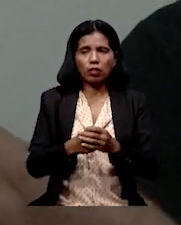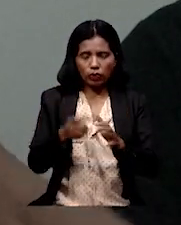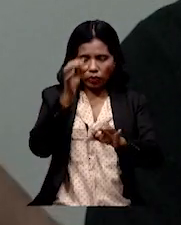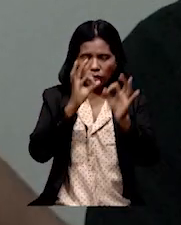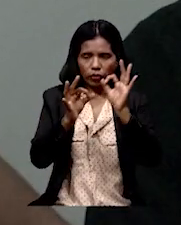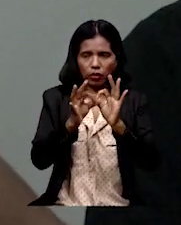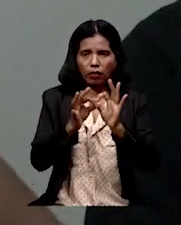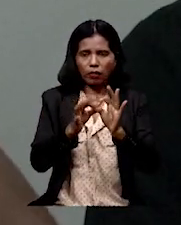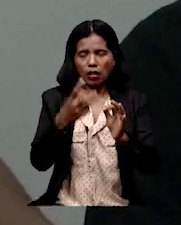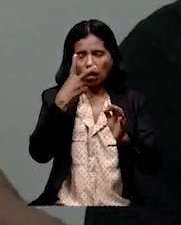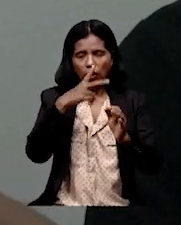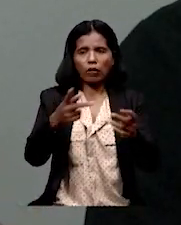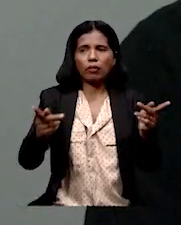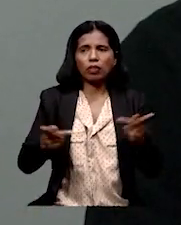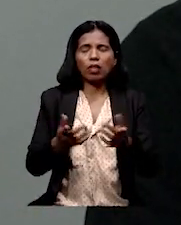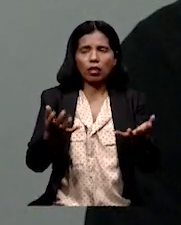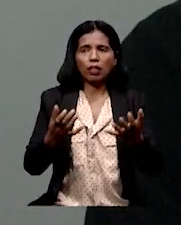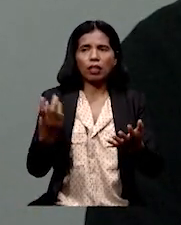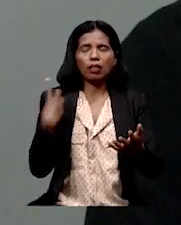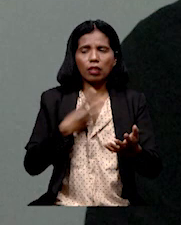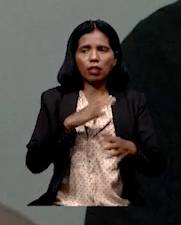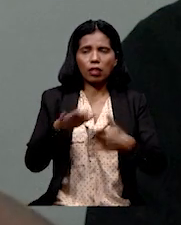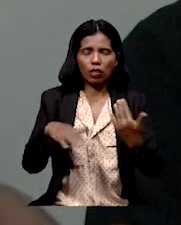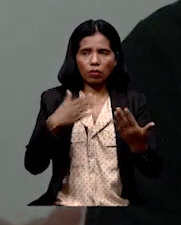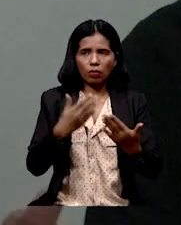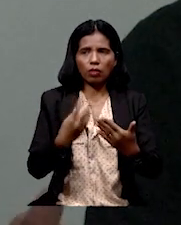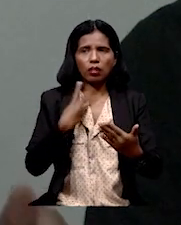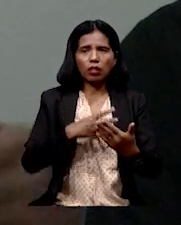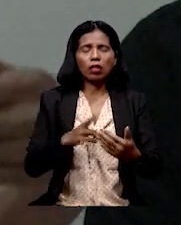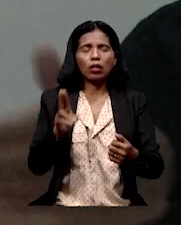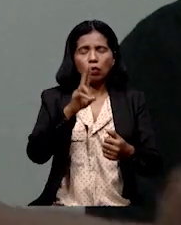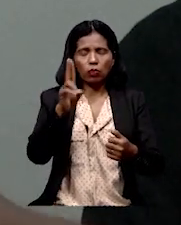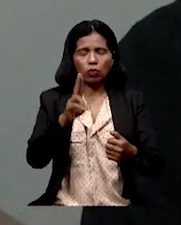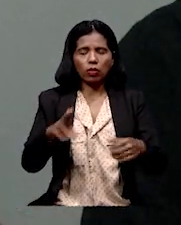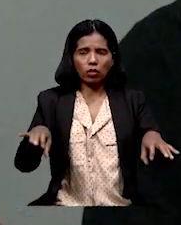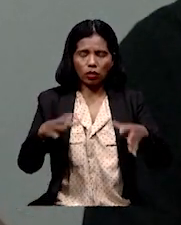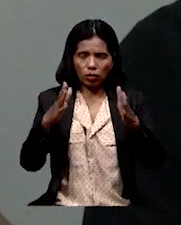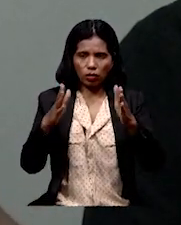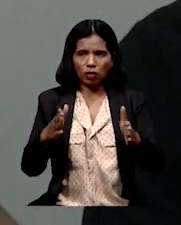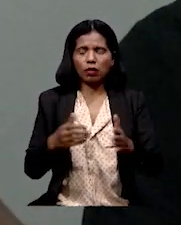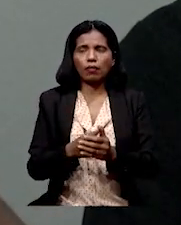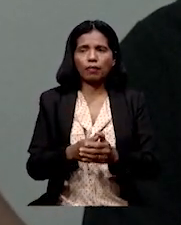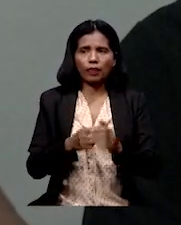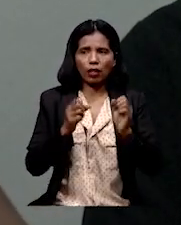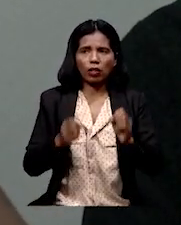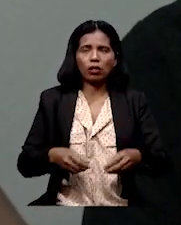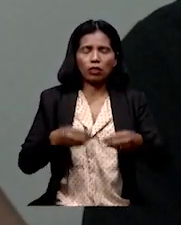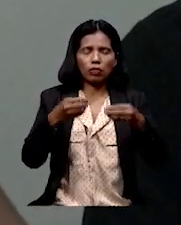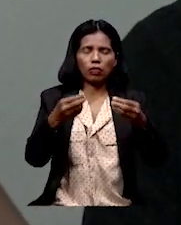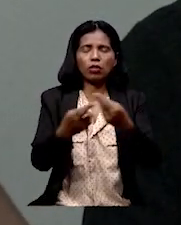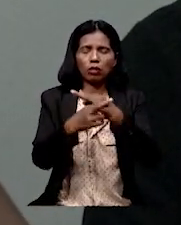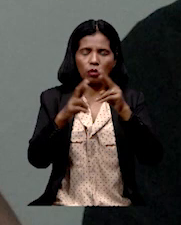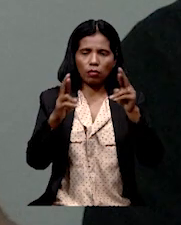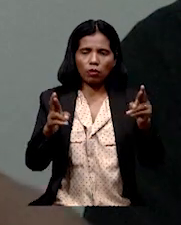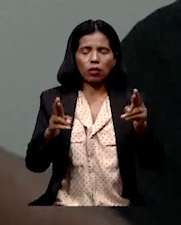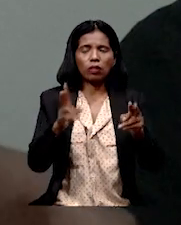ho condições hakara ko ko itina rangi te tengi uja be recurso ho tene be ihane it tengi maximiza recursos ene para to pole for resposta ba problema